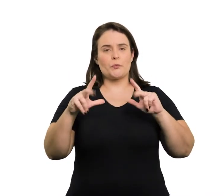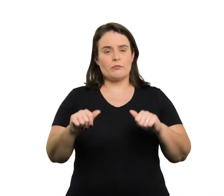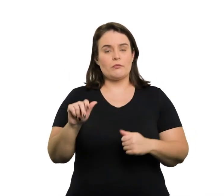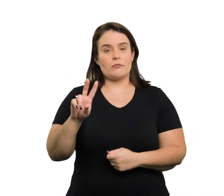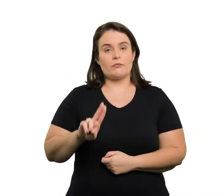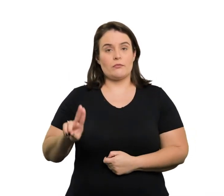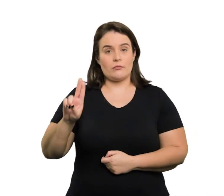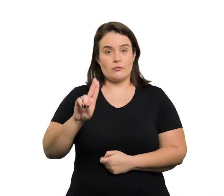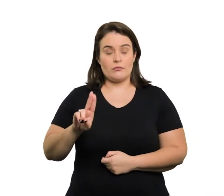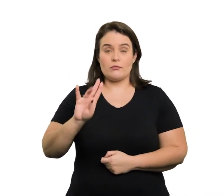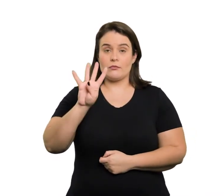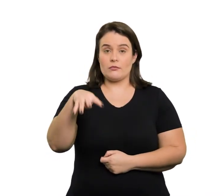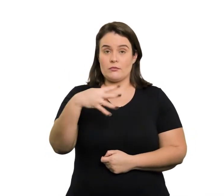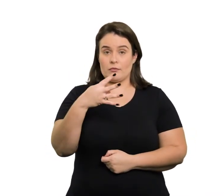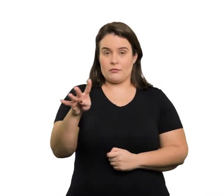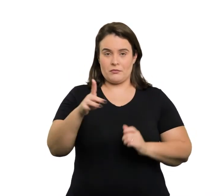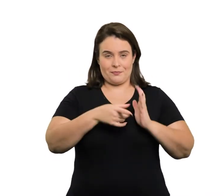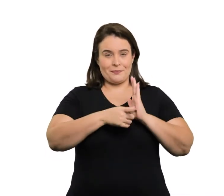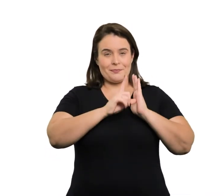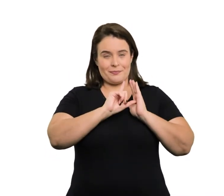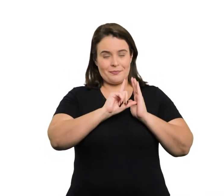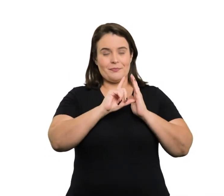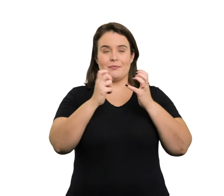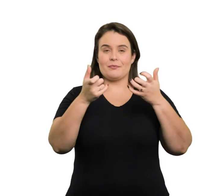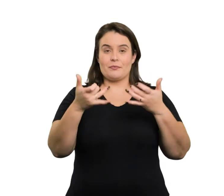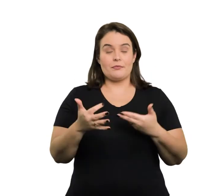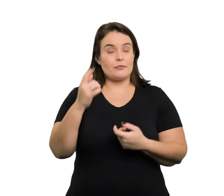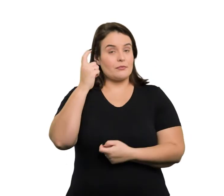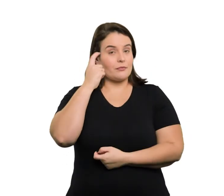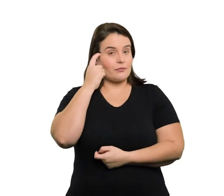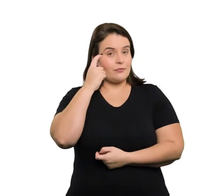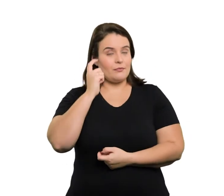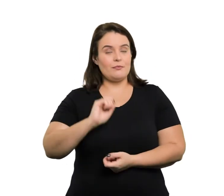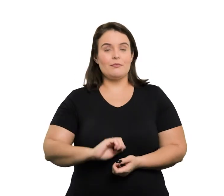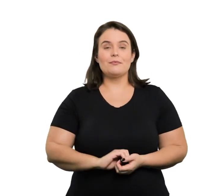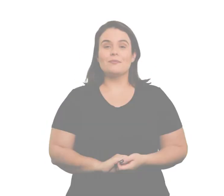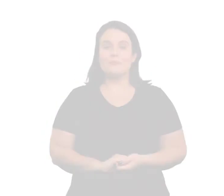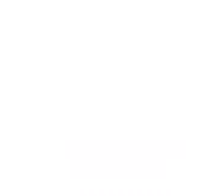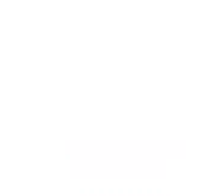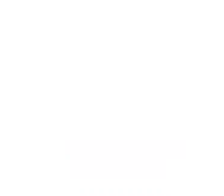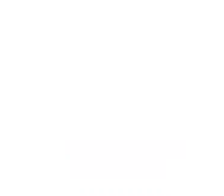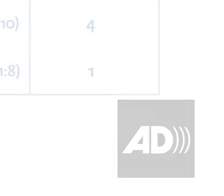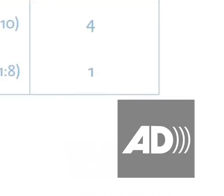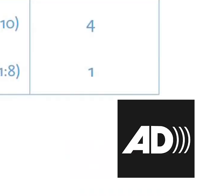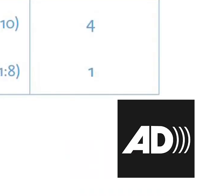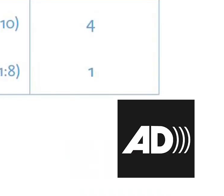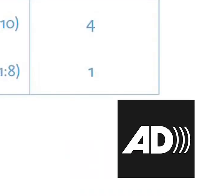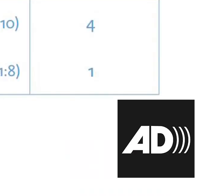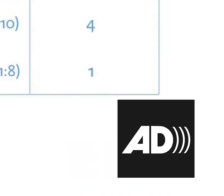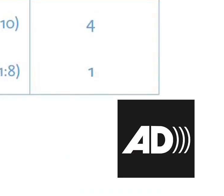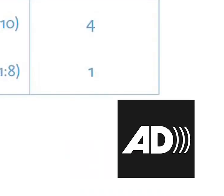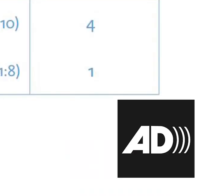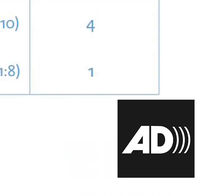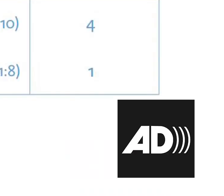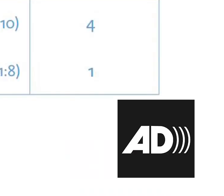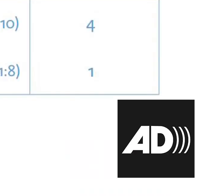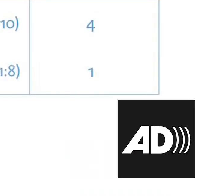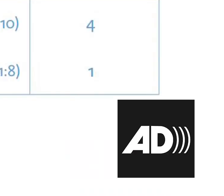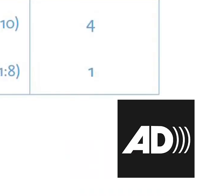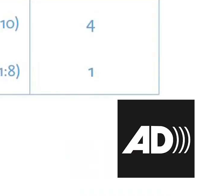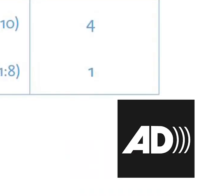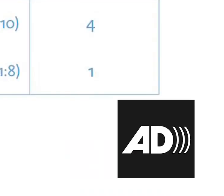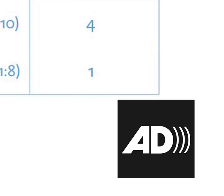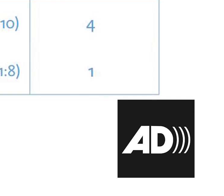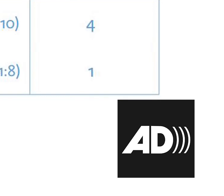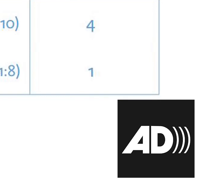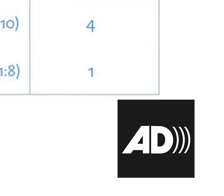esgotadas todas as possibilidades de utilização da tabela anterior, considerar: A tabela mostra que